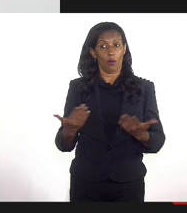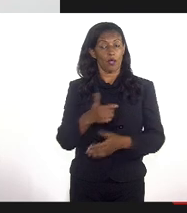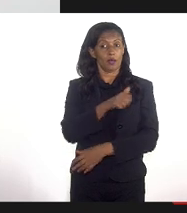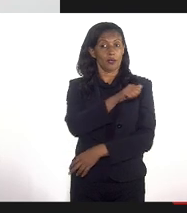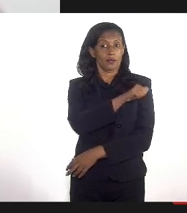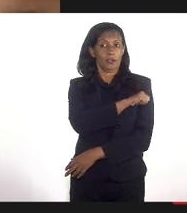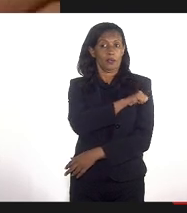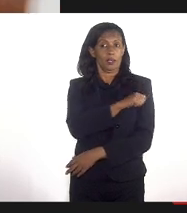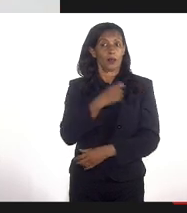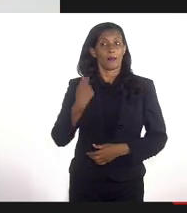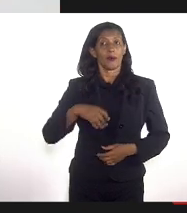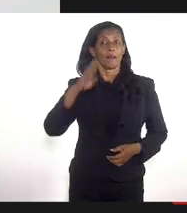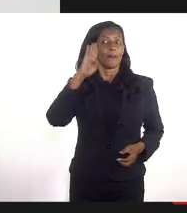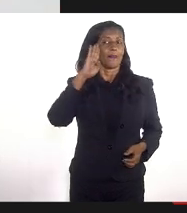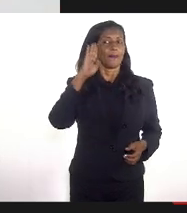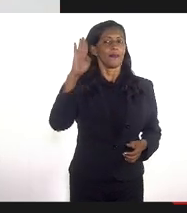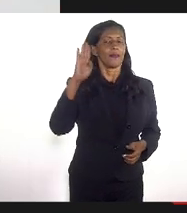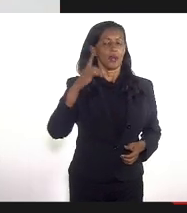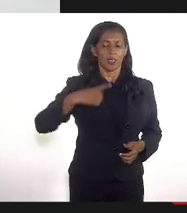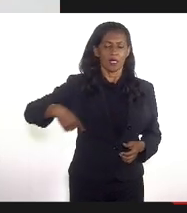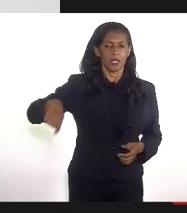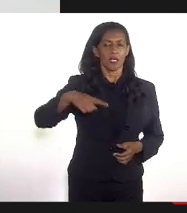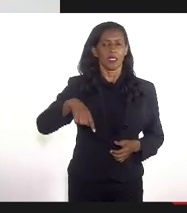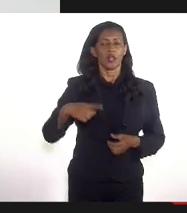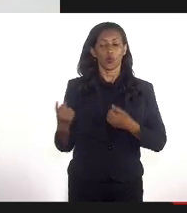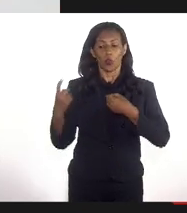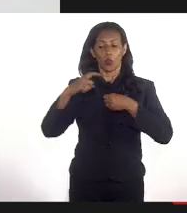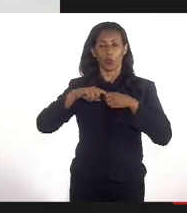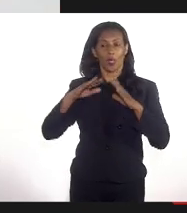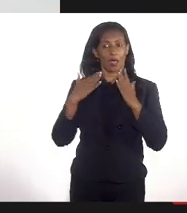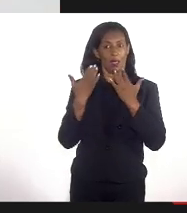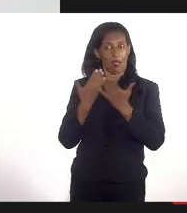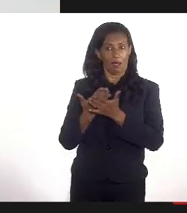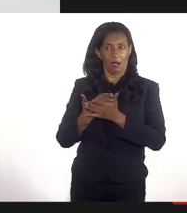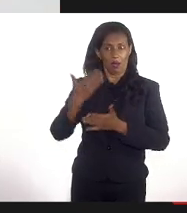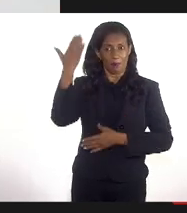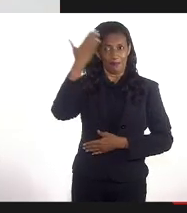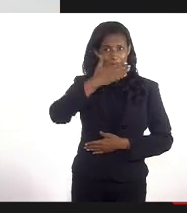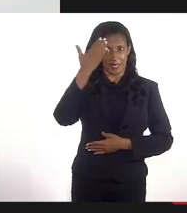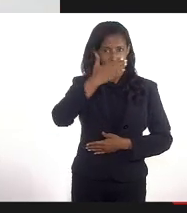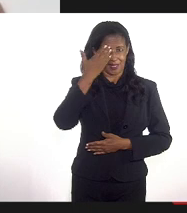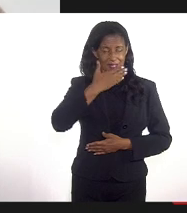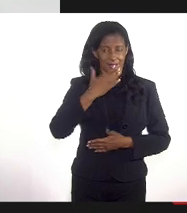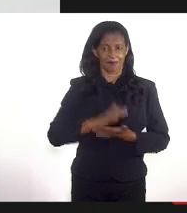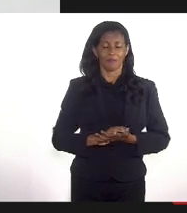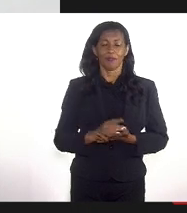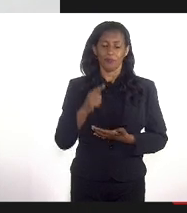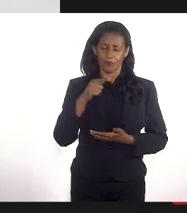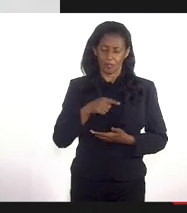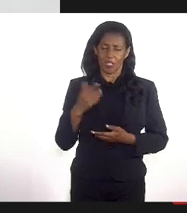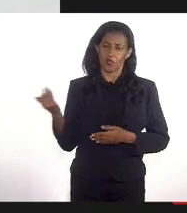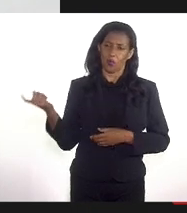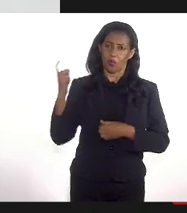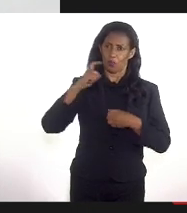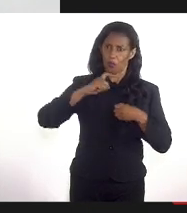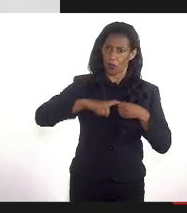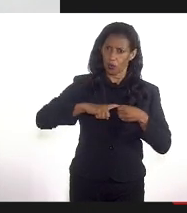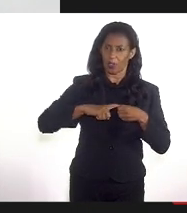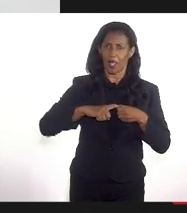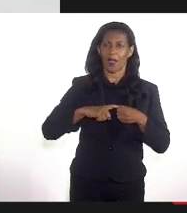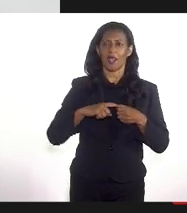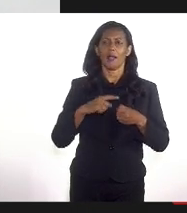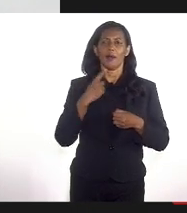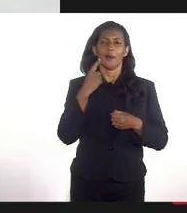são eles que terão prioridade, né, no retorno das aulas presenciais, para concluir essa parte que ficou faltando